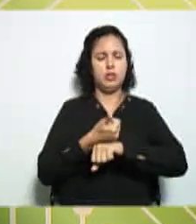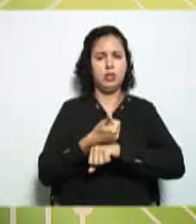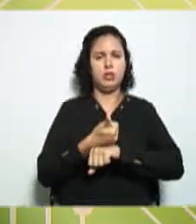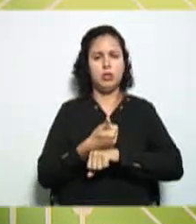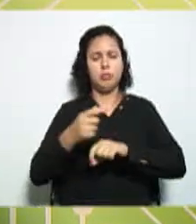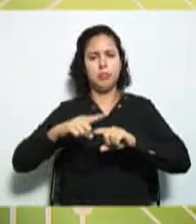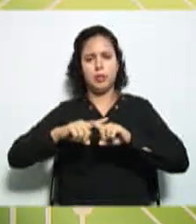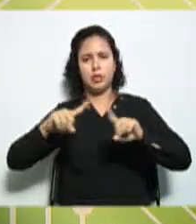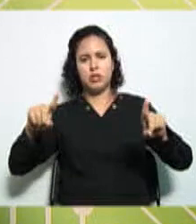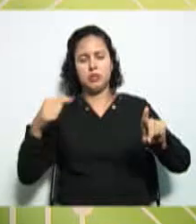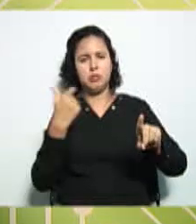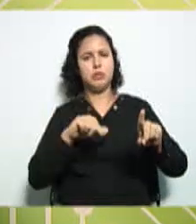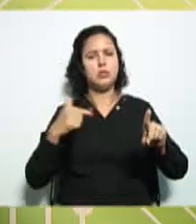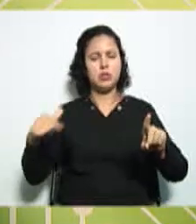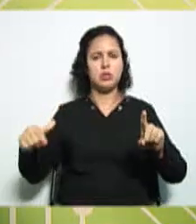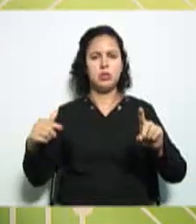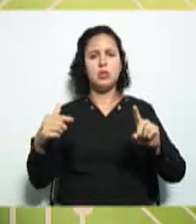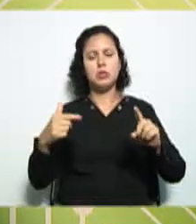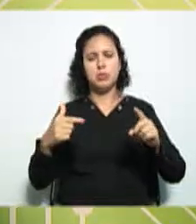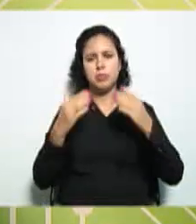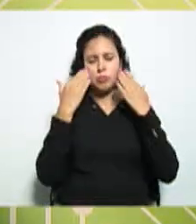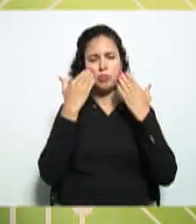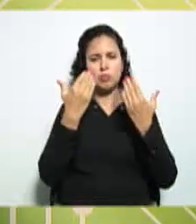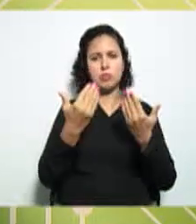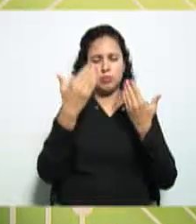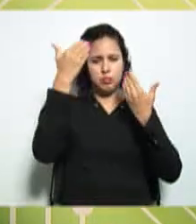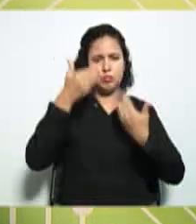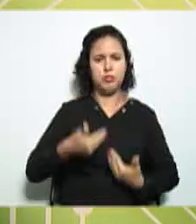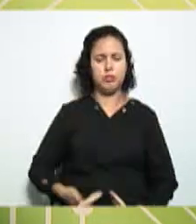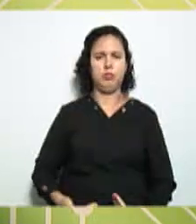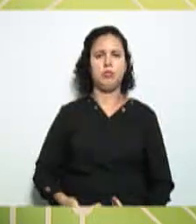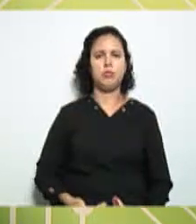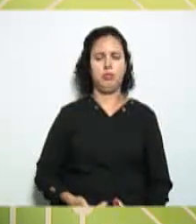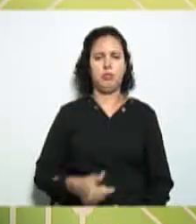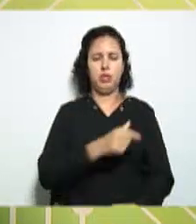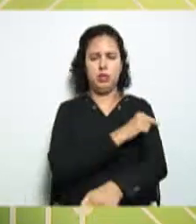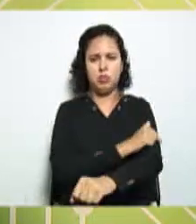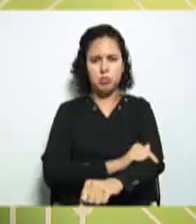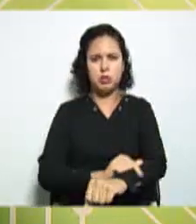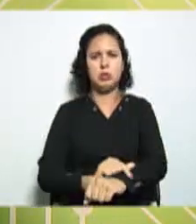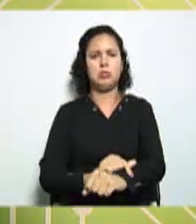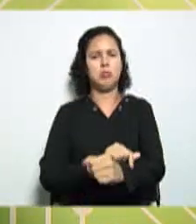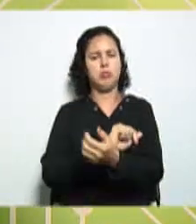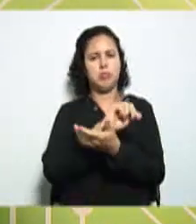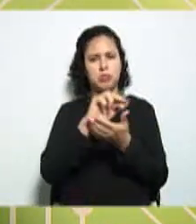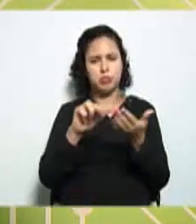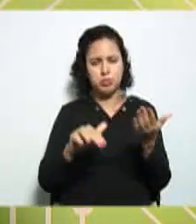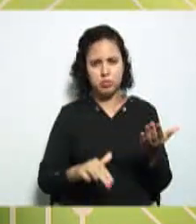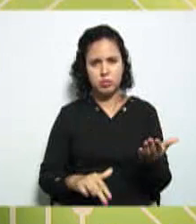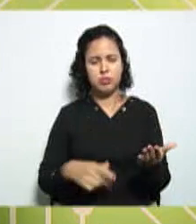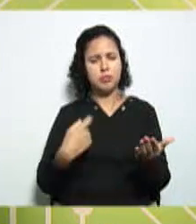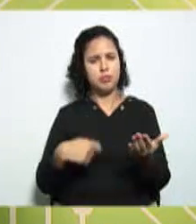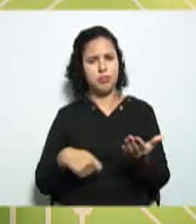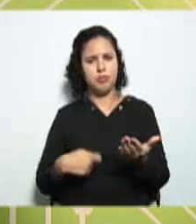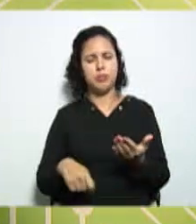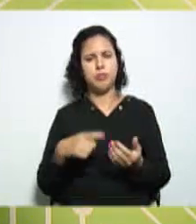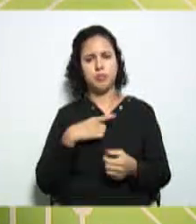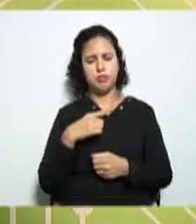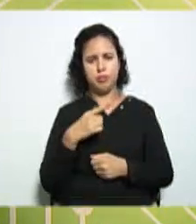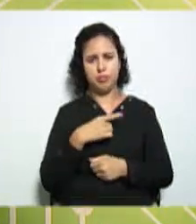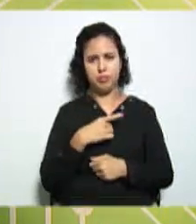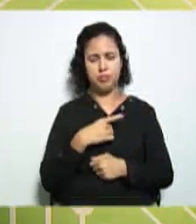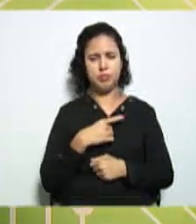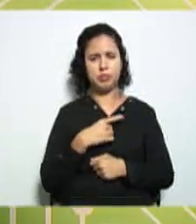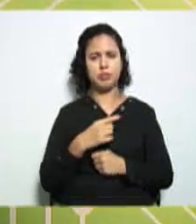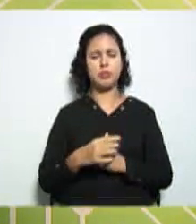não ter aqueles valores que vão, né, me garantir a sobrevivência do meu empreendimento. Então,